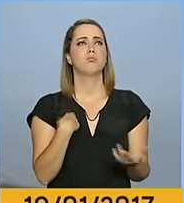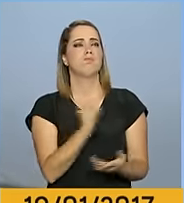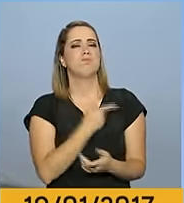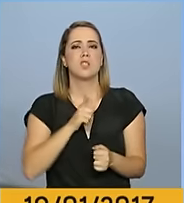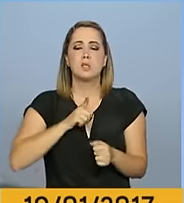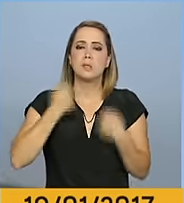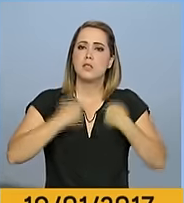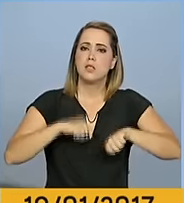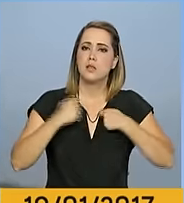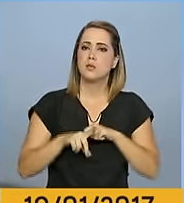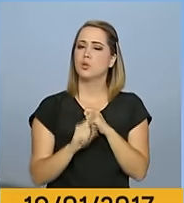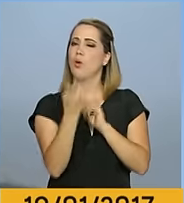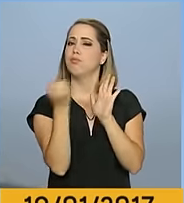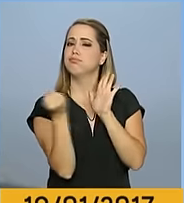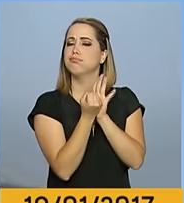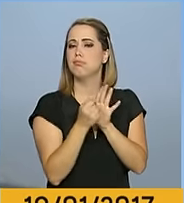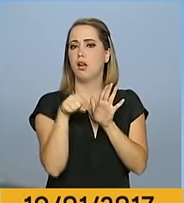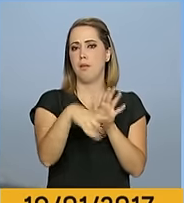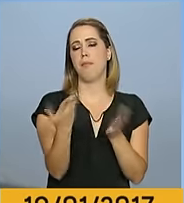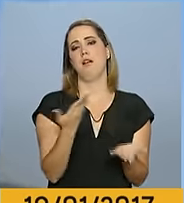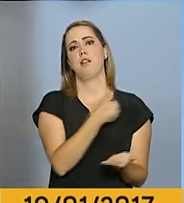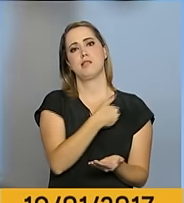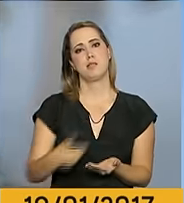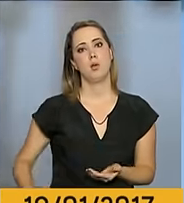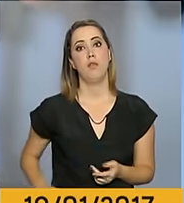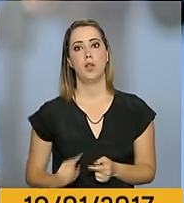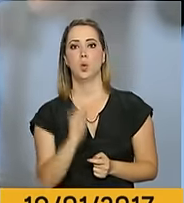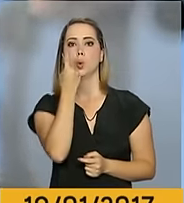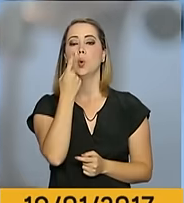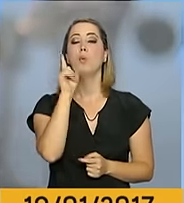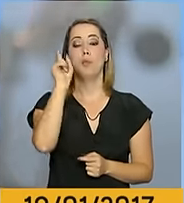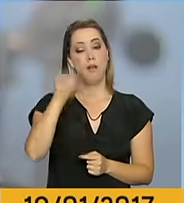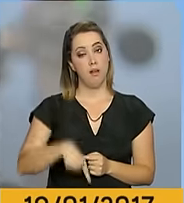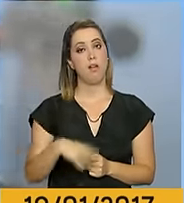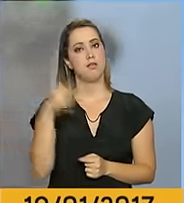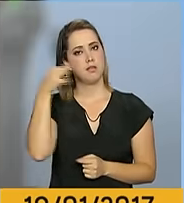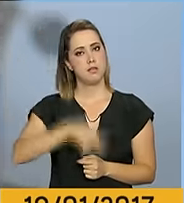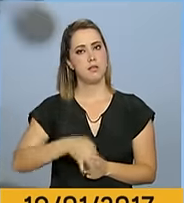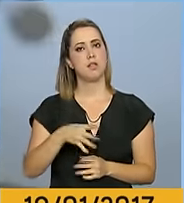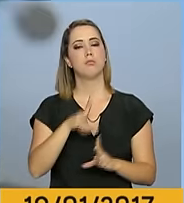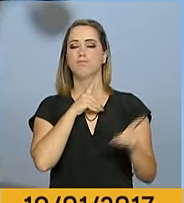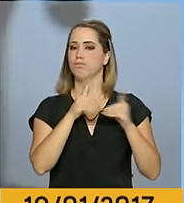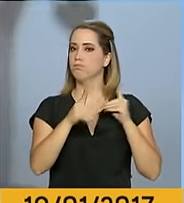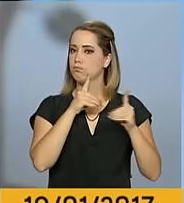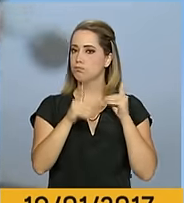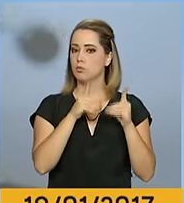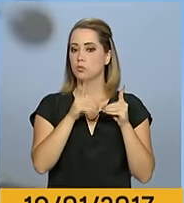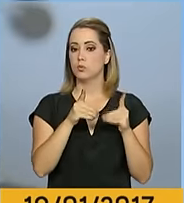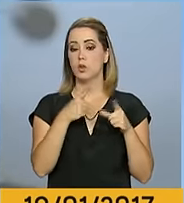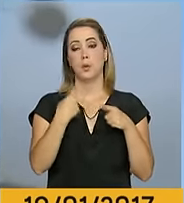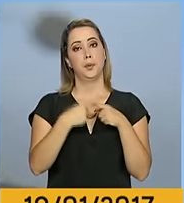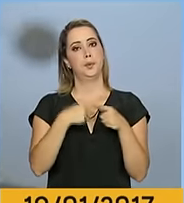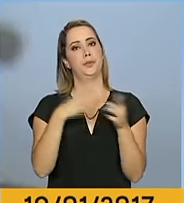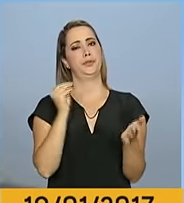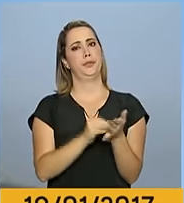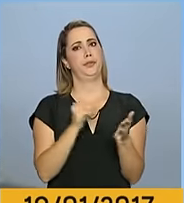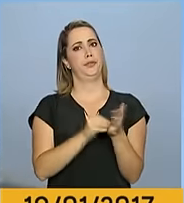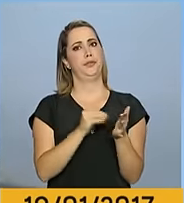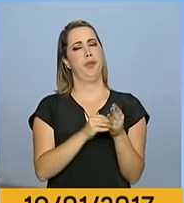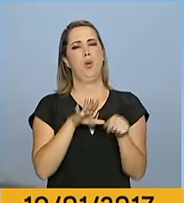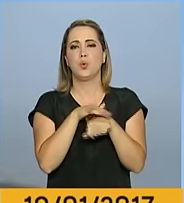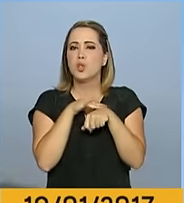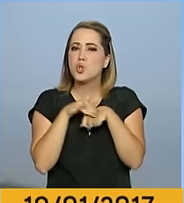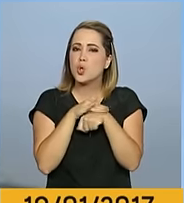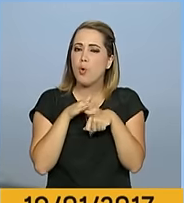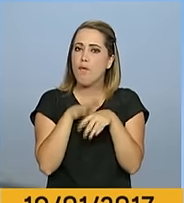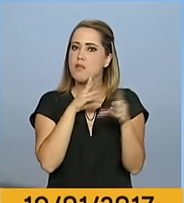algumas marcas deste governo. Uma das marcas, sem dúvida alguma, é o diálogo. Porque a ausência do diálogo,